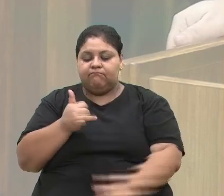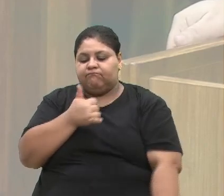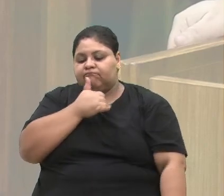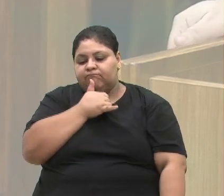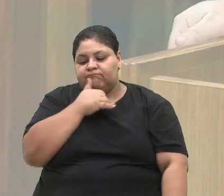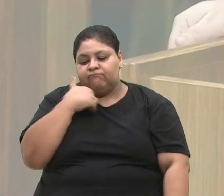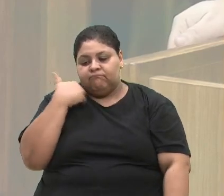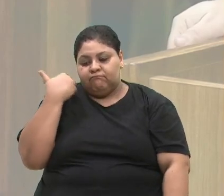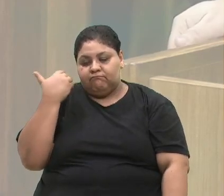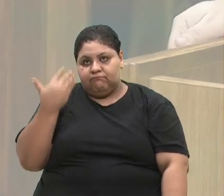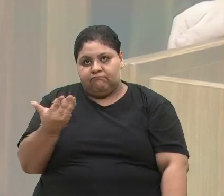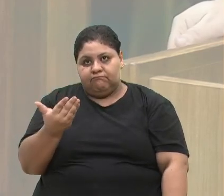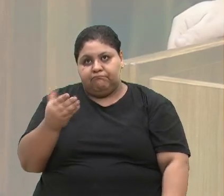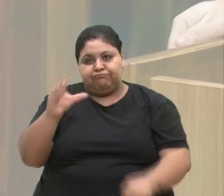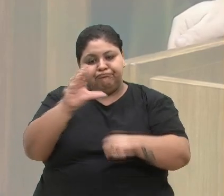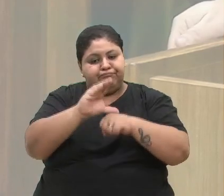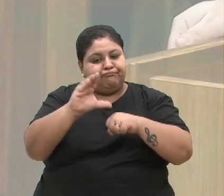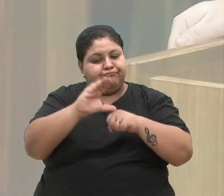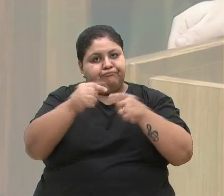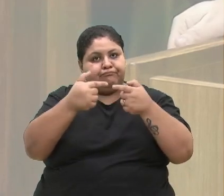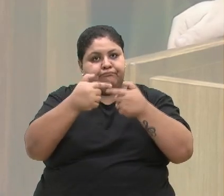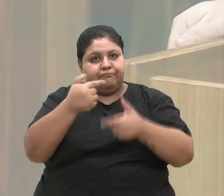infelizmente fica pela inconstitucionalidade.